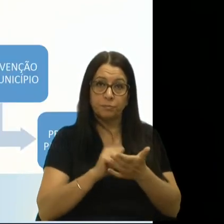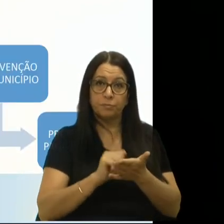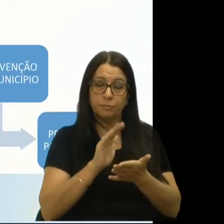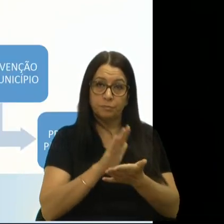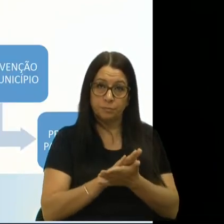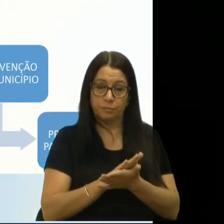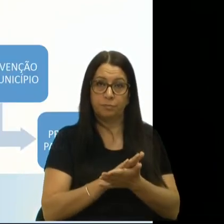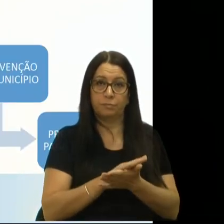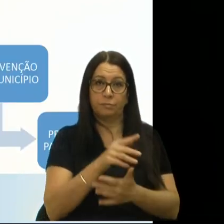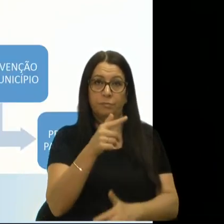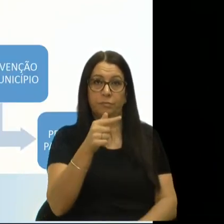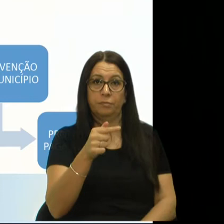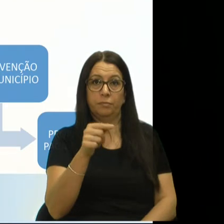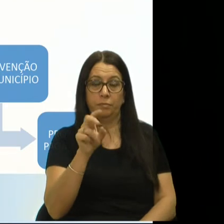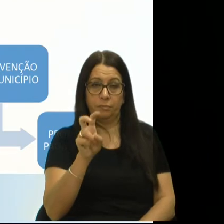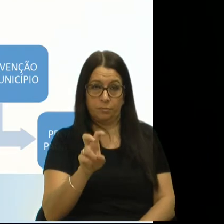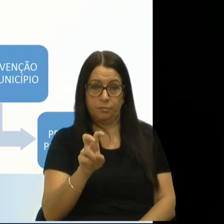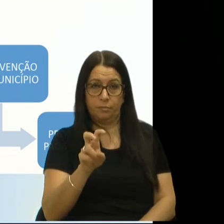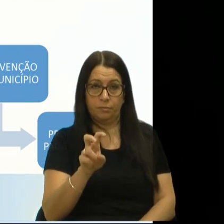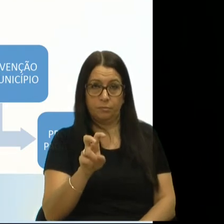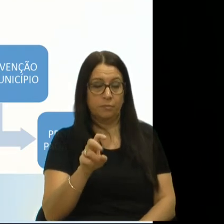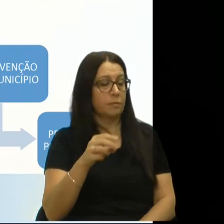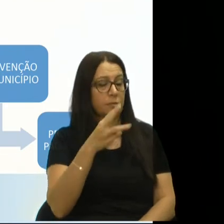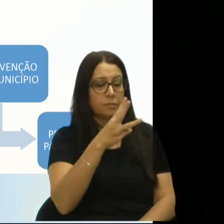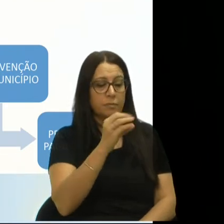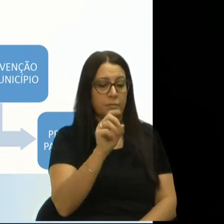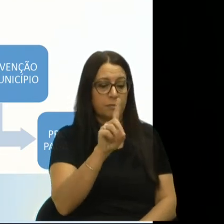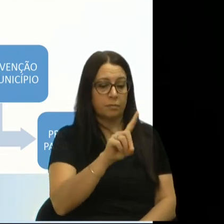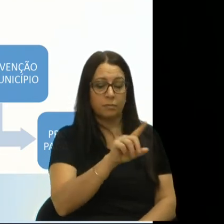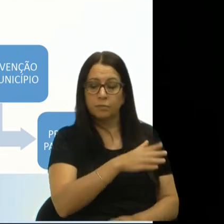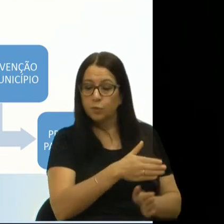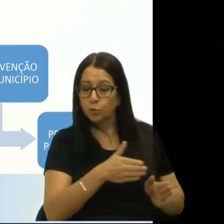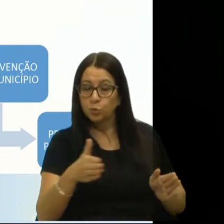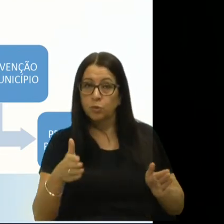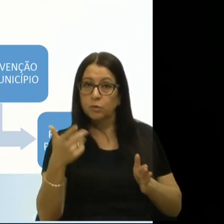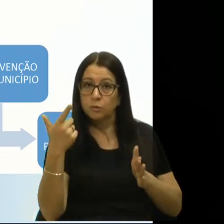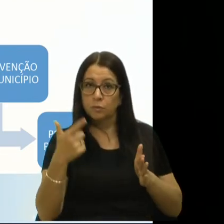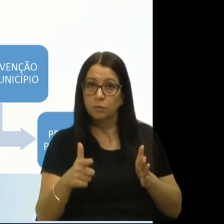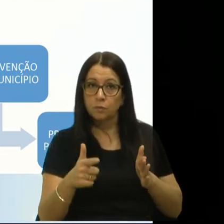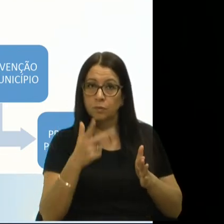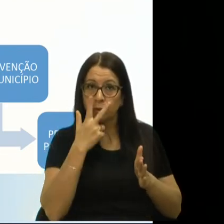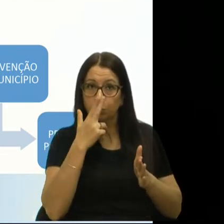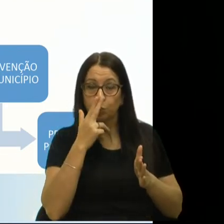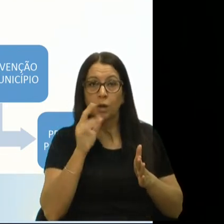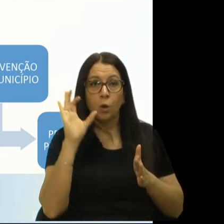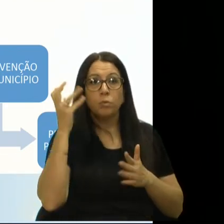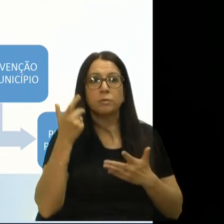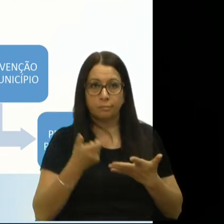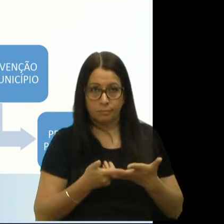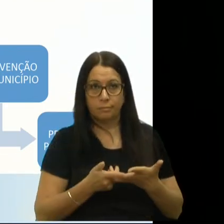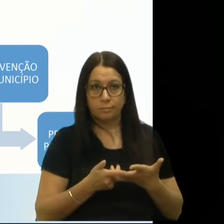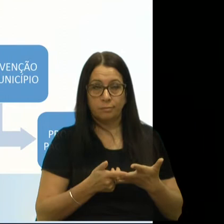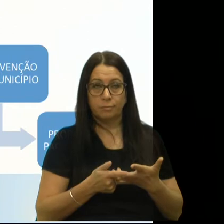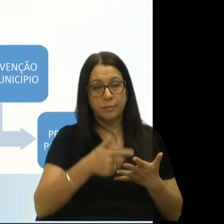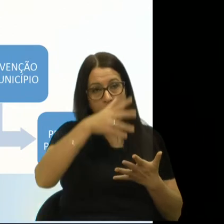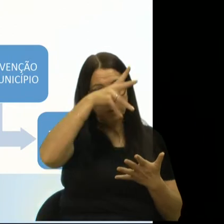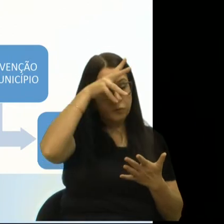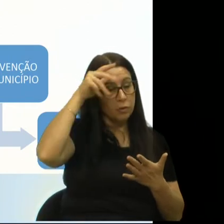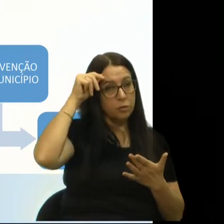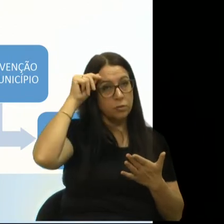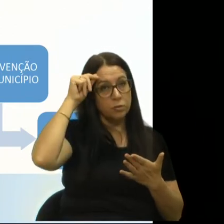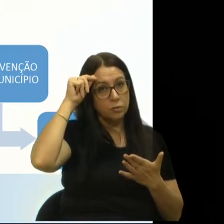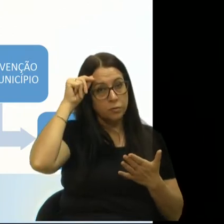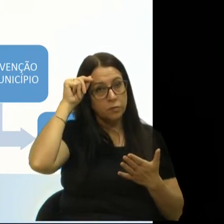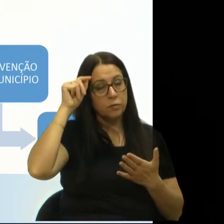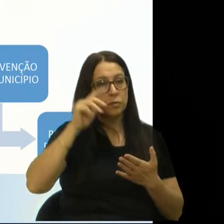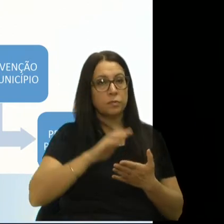dos 75 e dos 30 dias, novamente, a mesma coisa aconteceria. O poder público, né, que